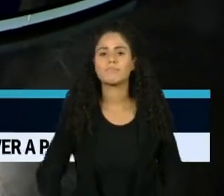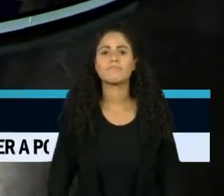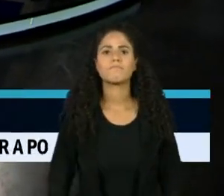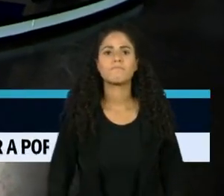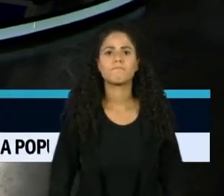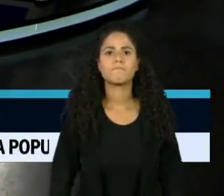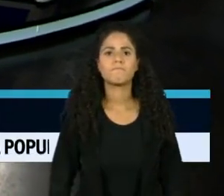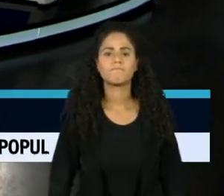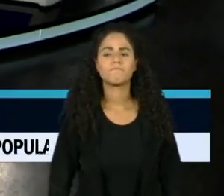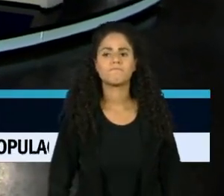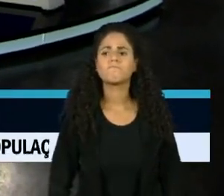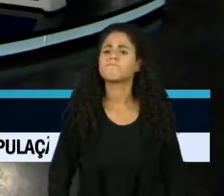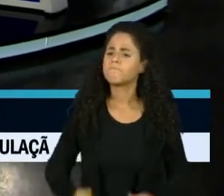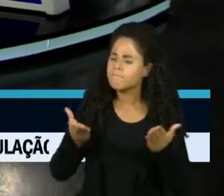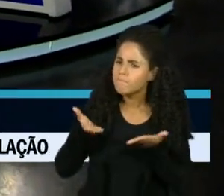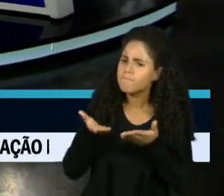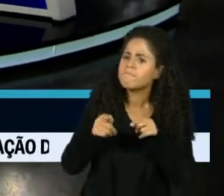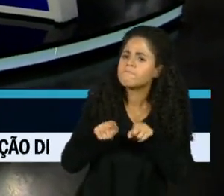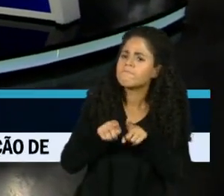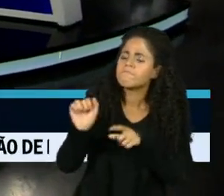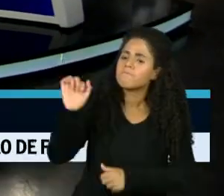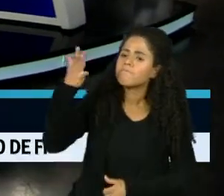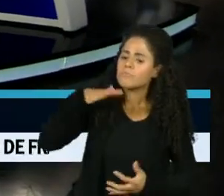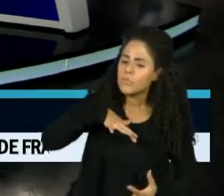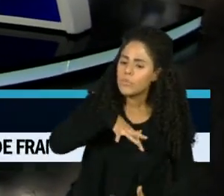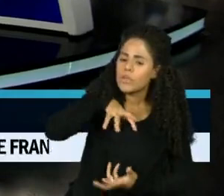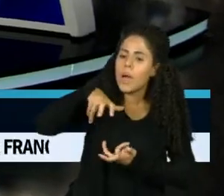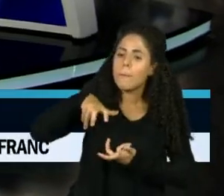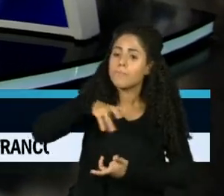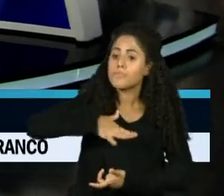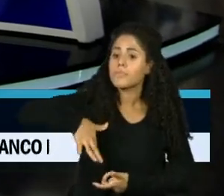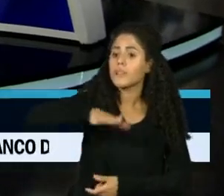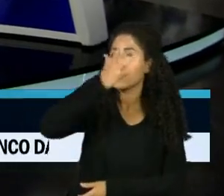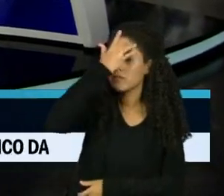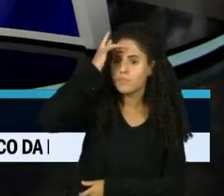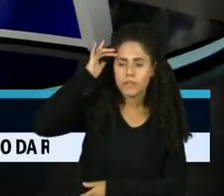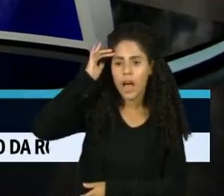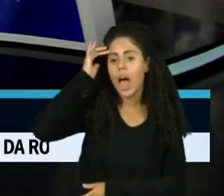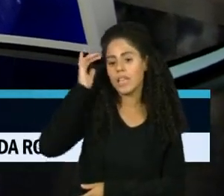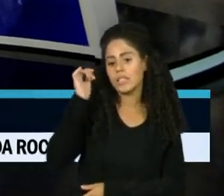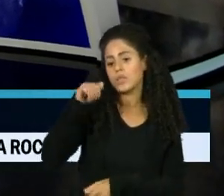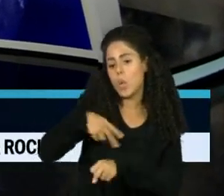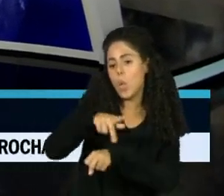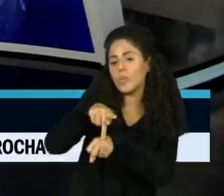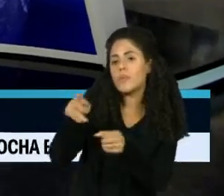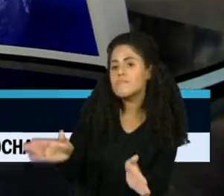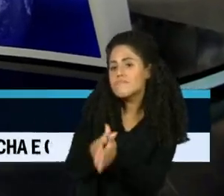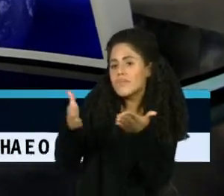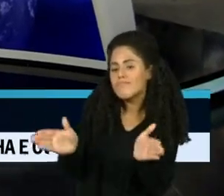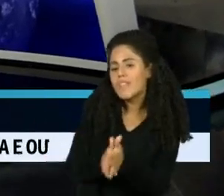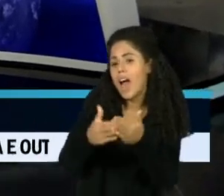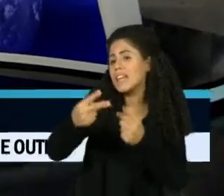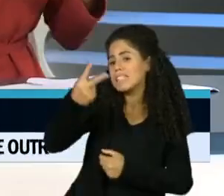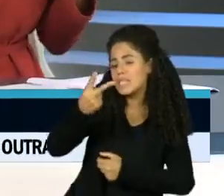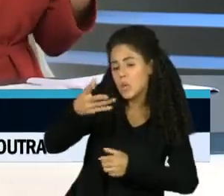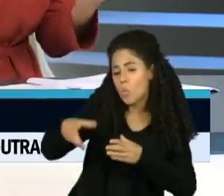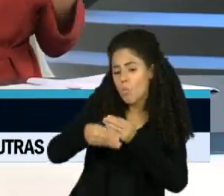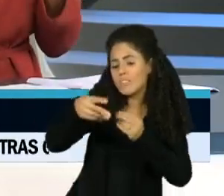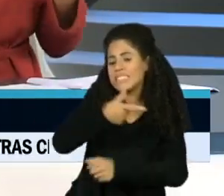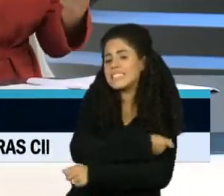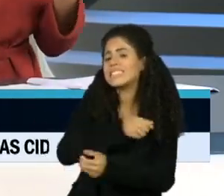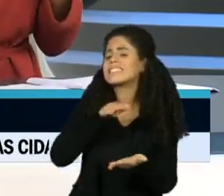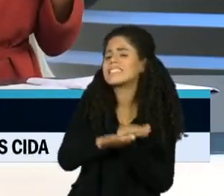uma triste realidade do mundo é que boa parte da população dos países pobres não estão vacinadas ou não tomaram a segunda dose.